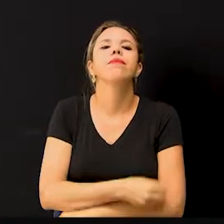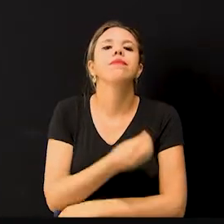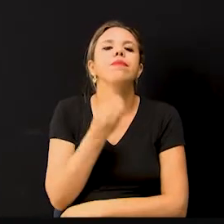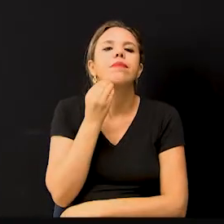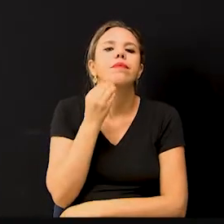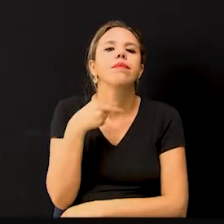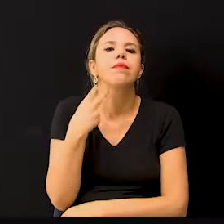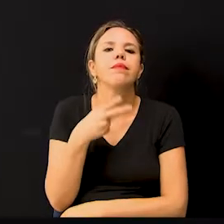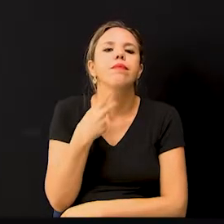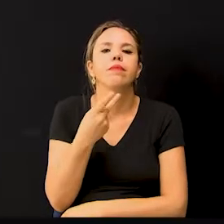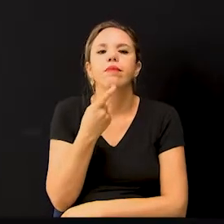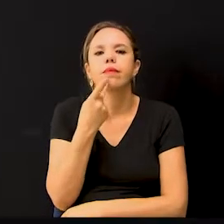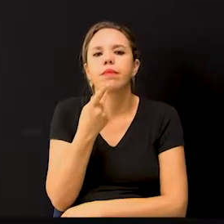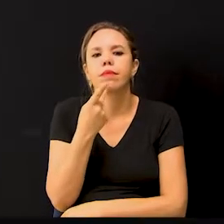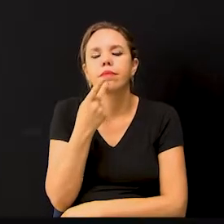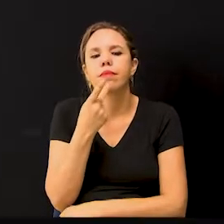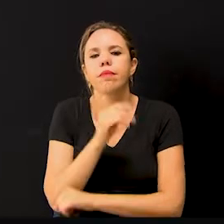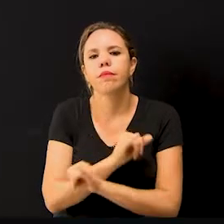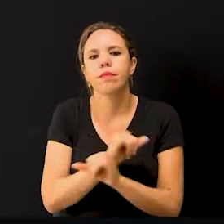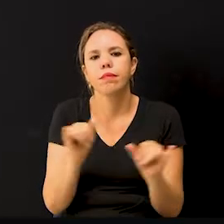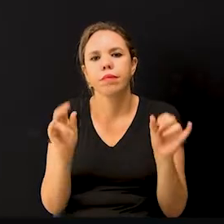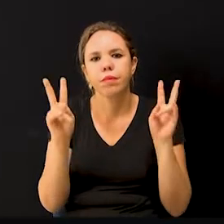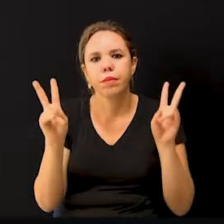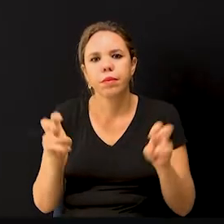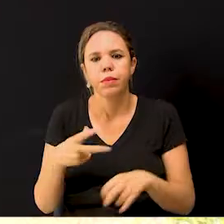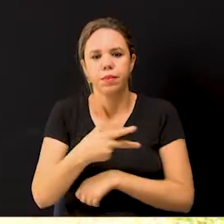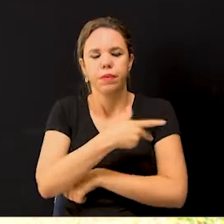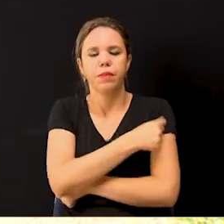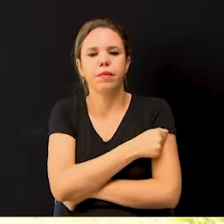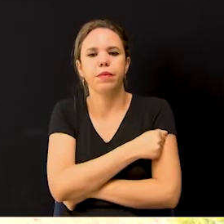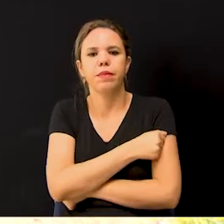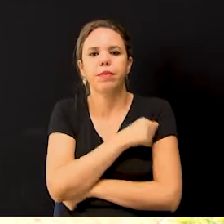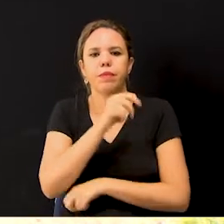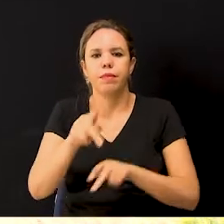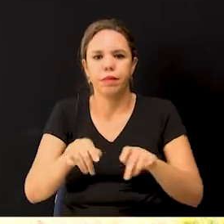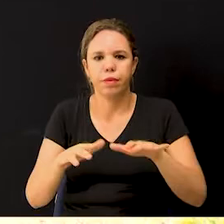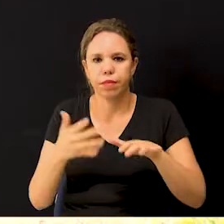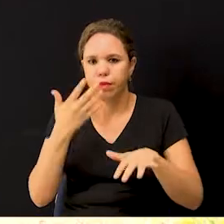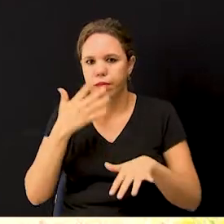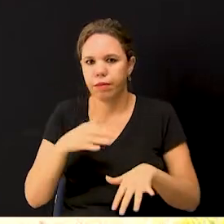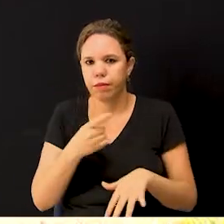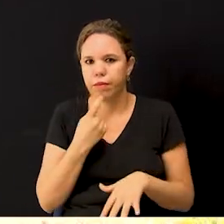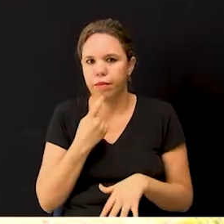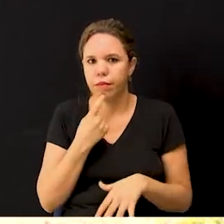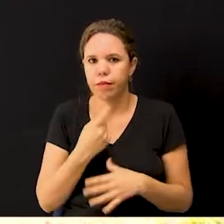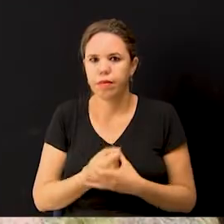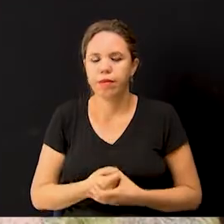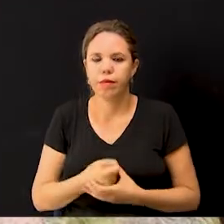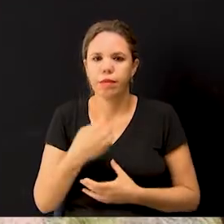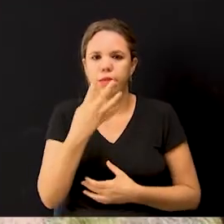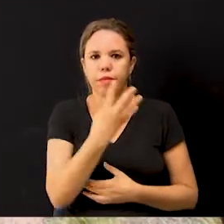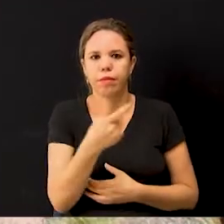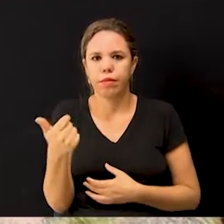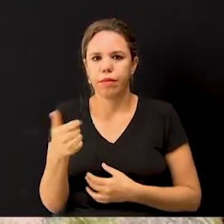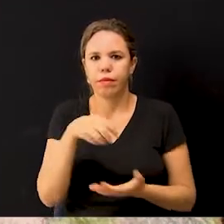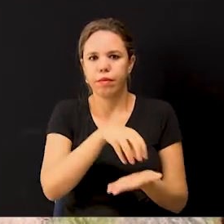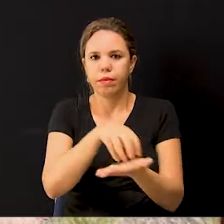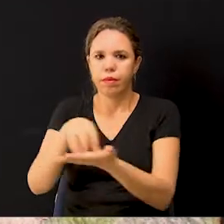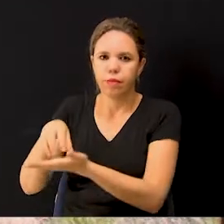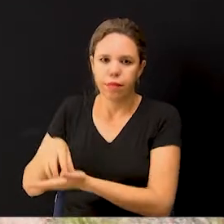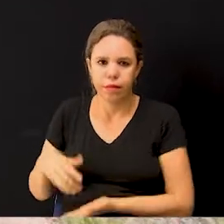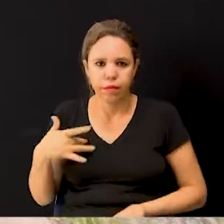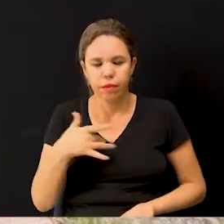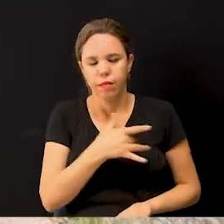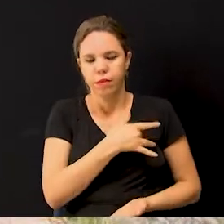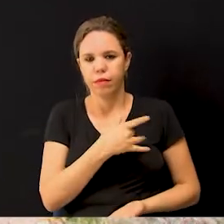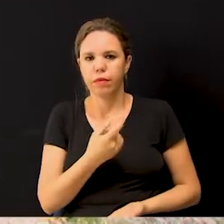Na oportunidade, o parlamentar fez um apelo em relação à vacinação do público infantil de Campinas. São 42